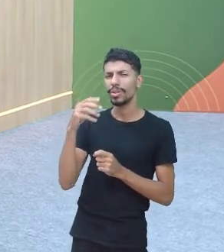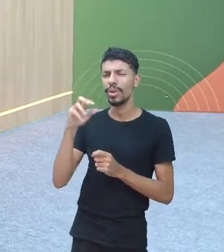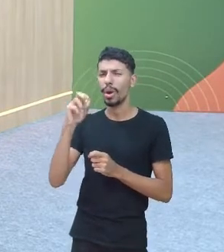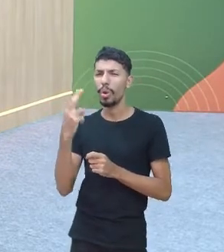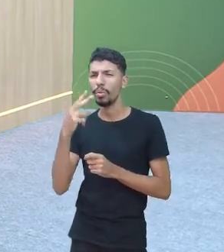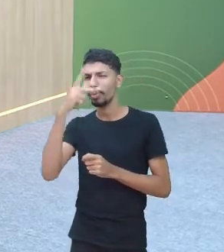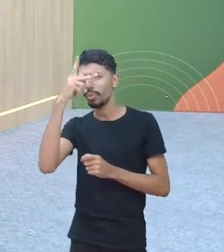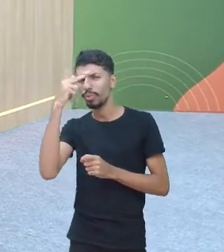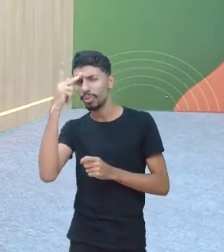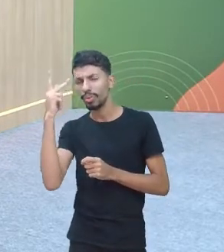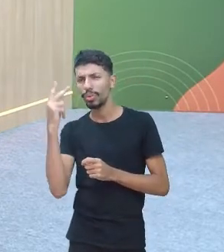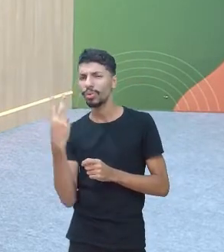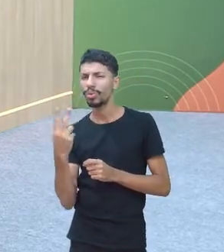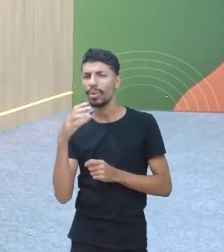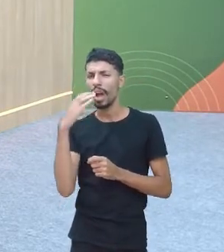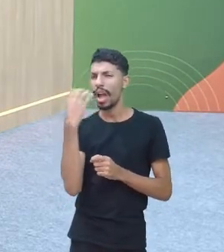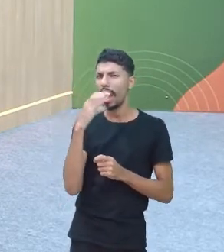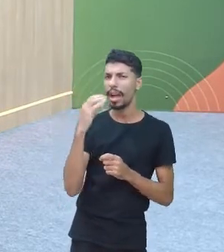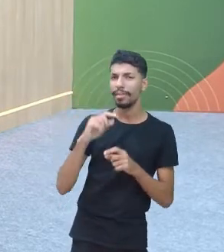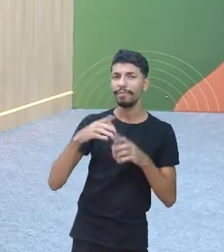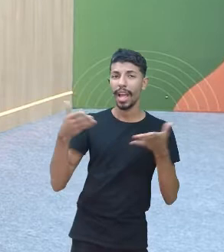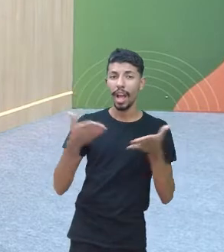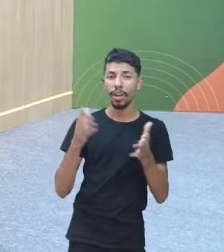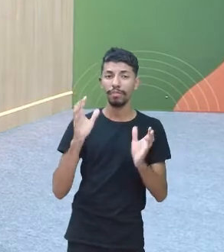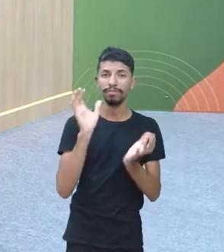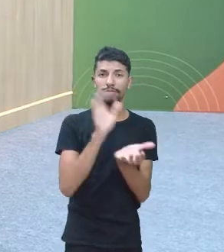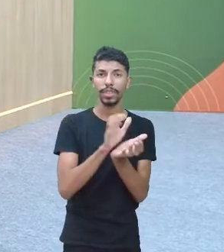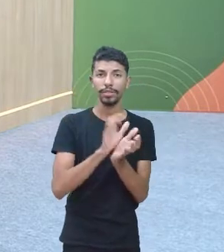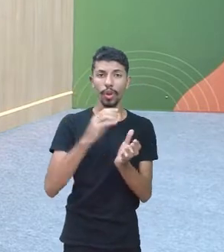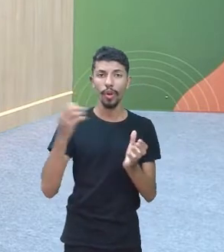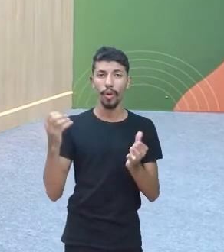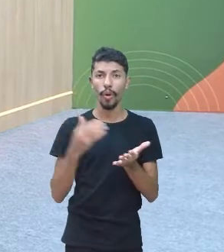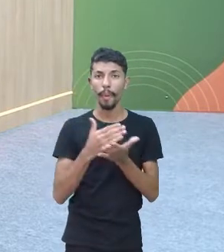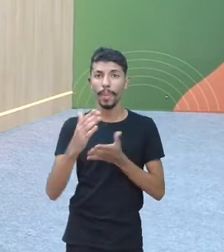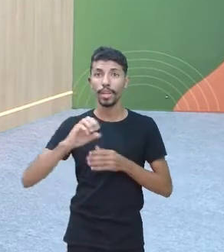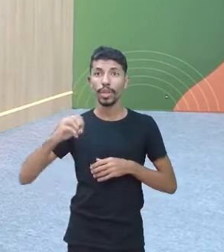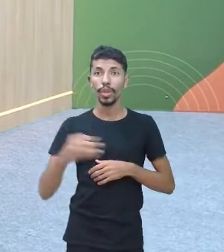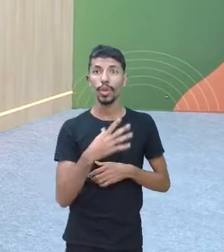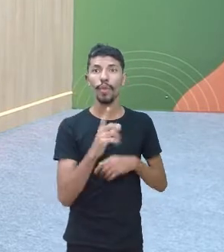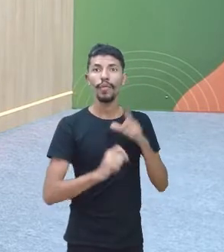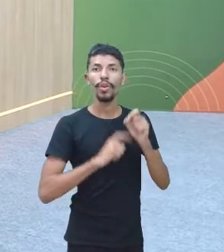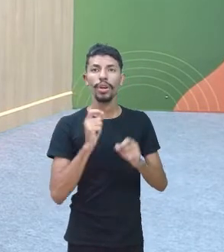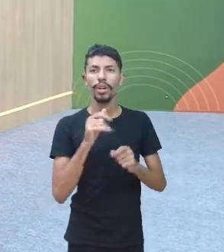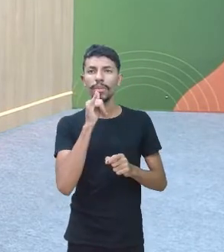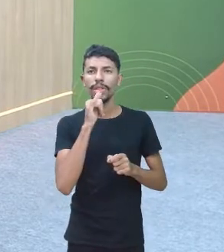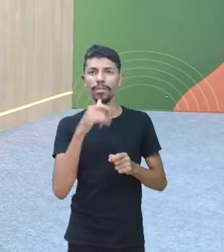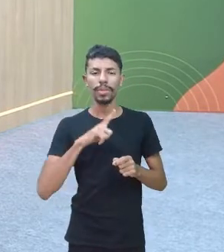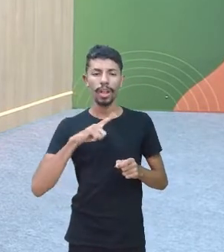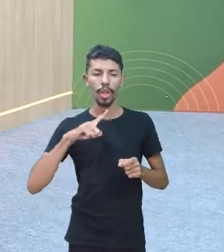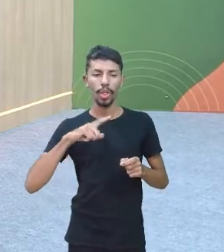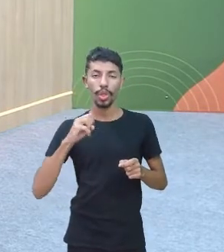nova roupagem, principalmente em Pernambuco. E aí é que surgem bregas e bandas como